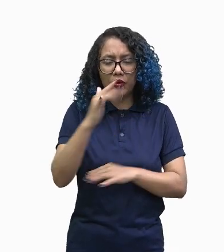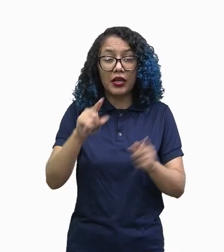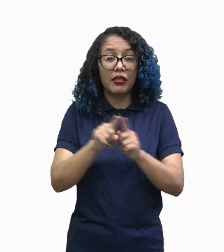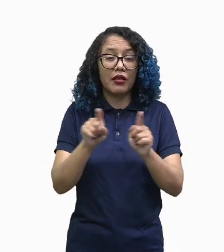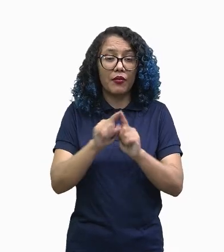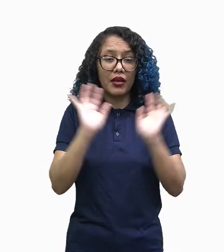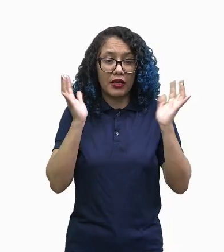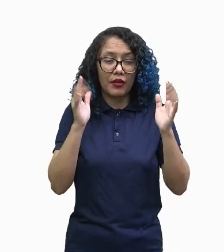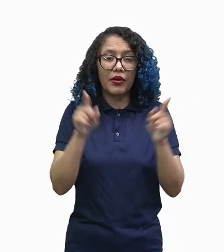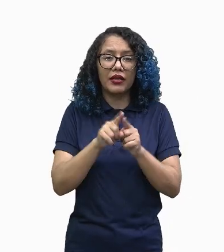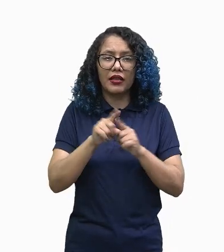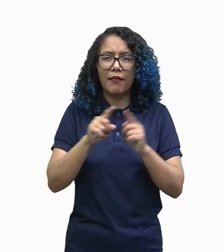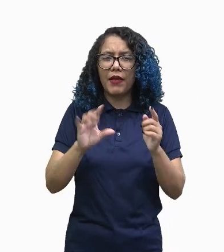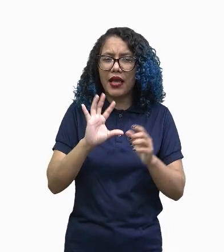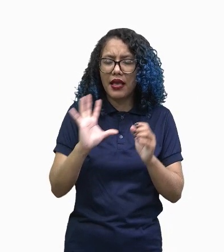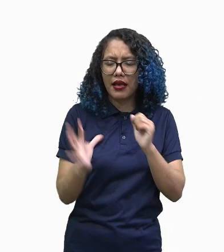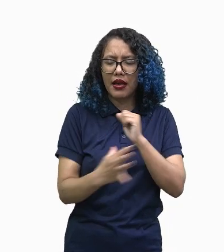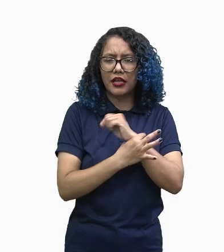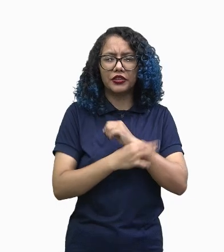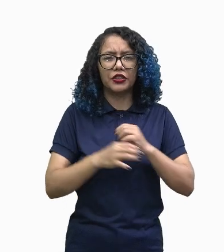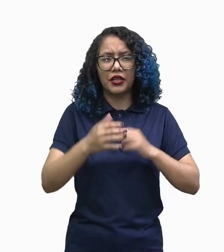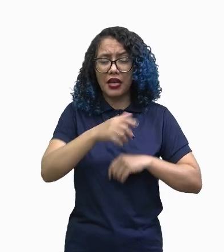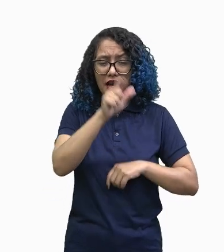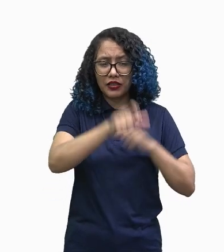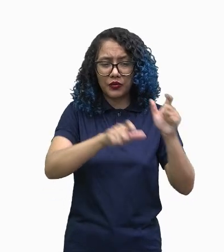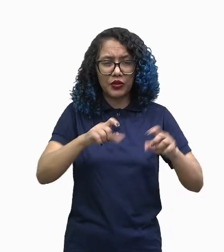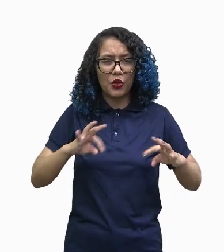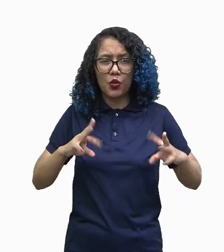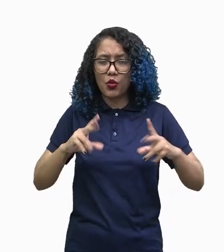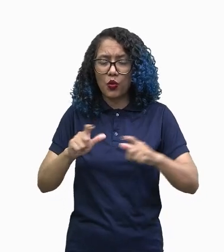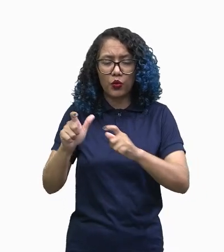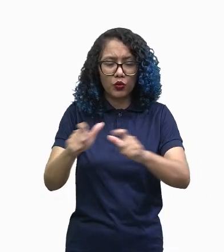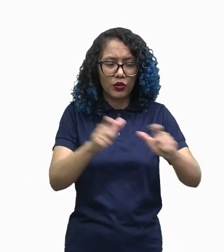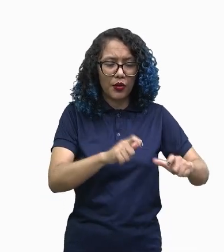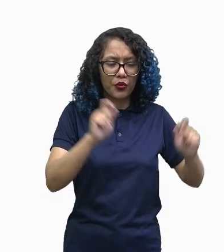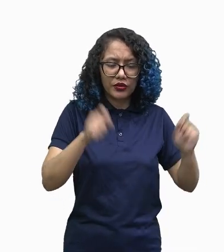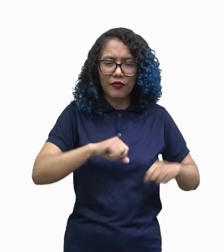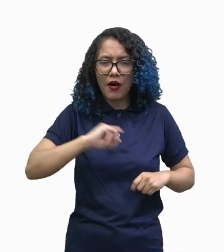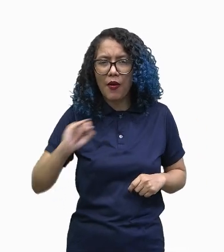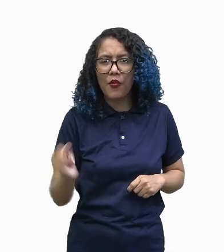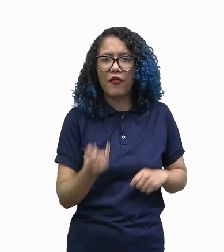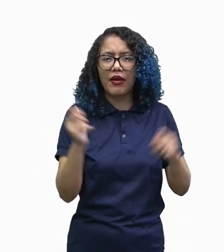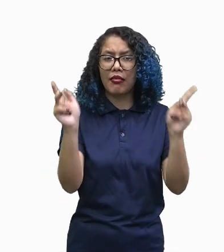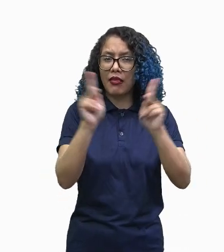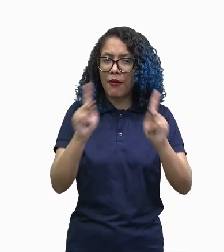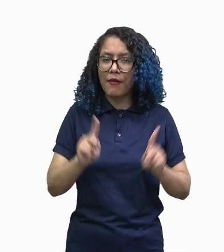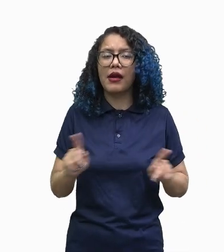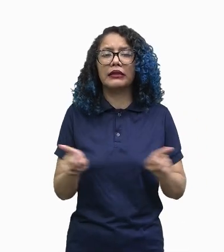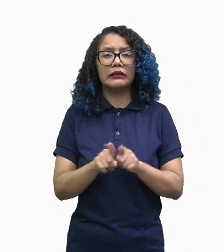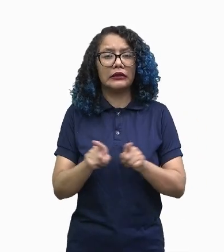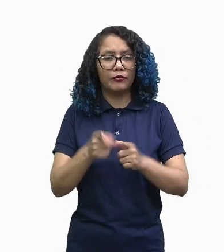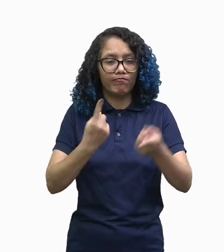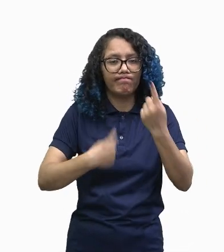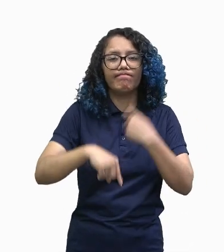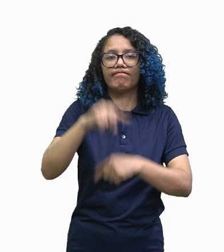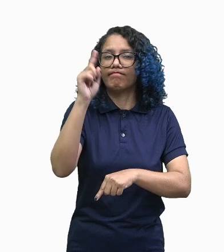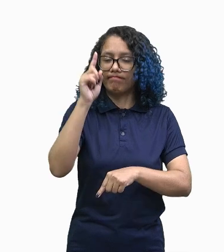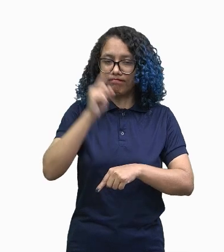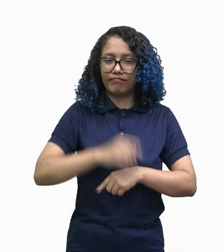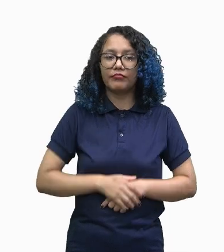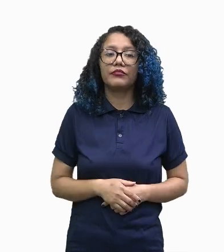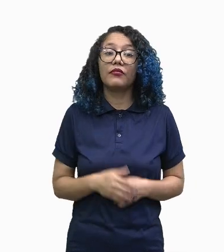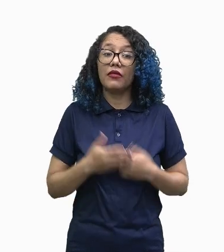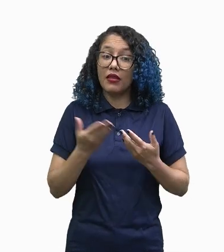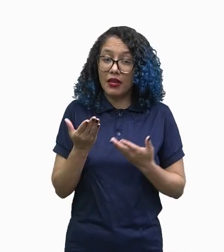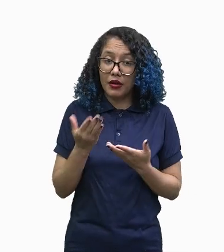e também garantir que as pessoas em todos os lugares possam desfrutar de paz e de prosperidade. Estes são